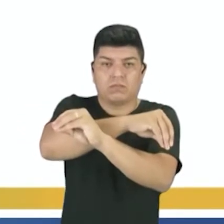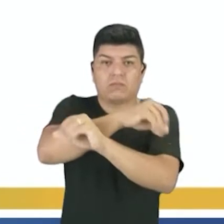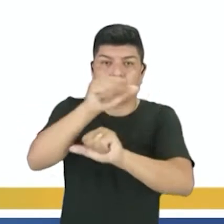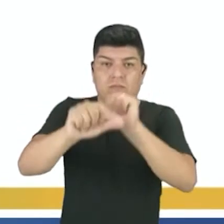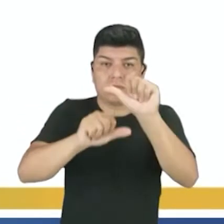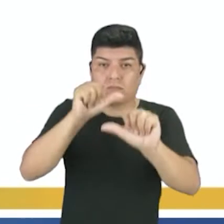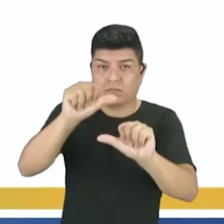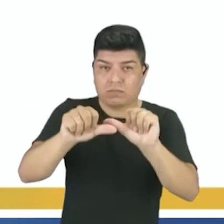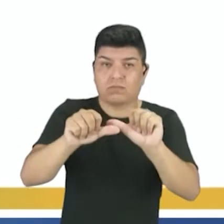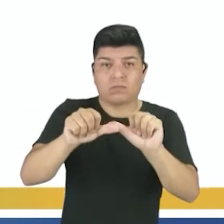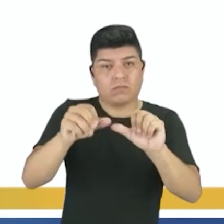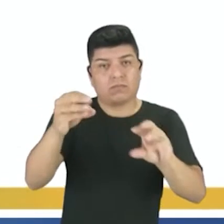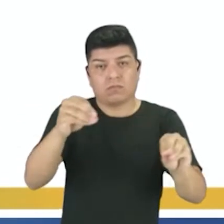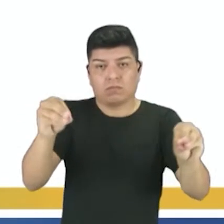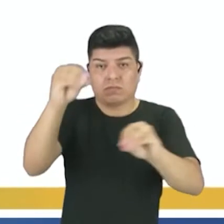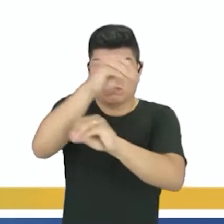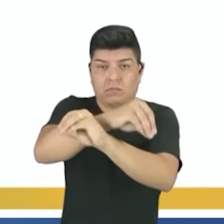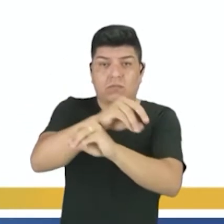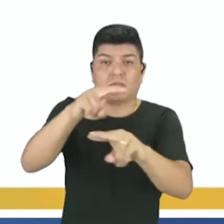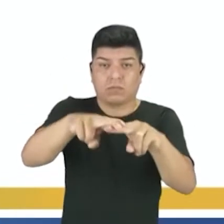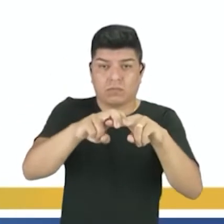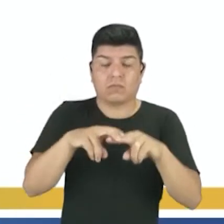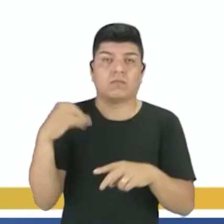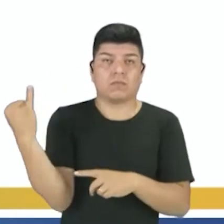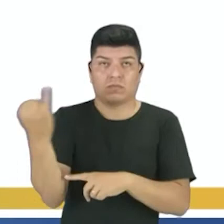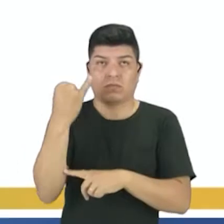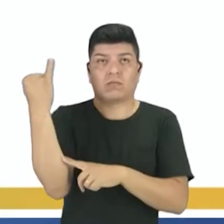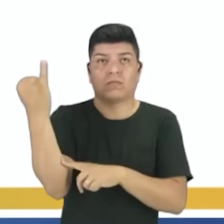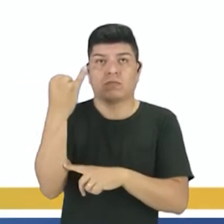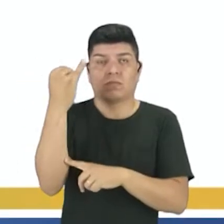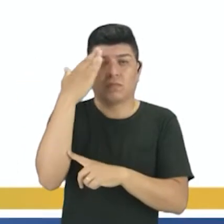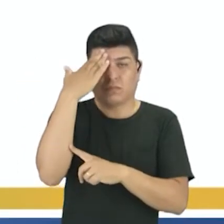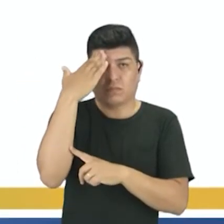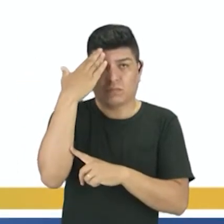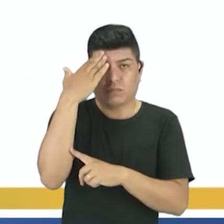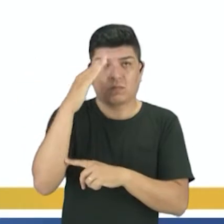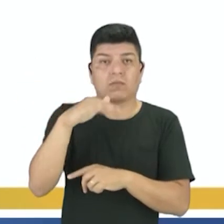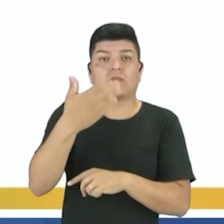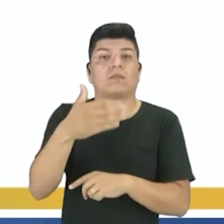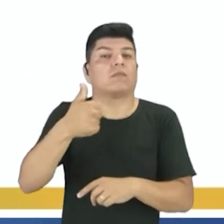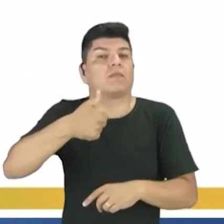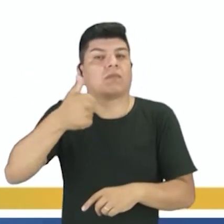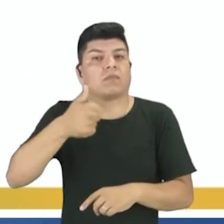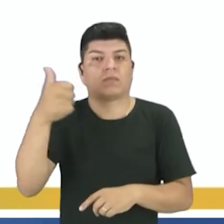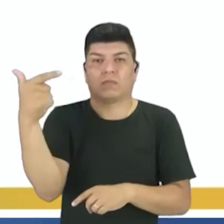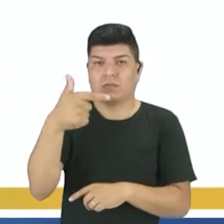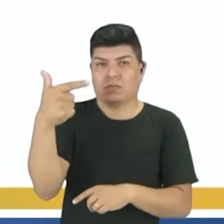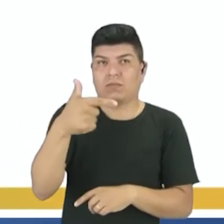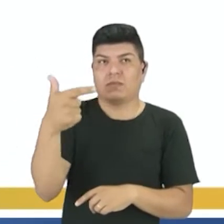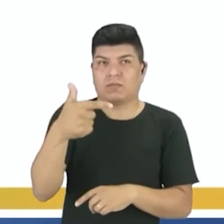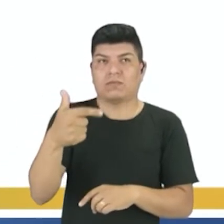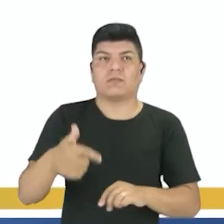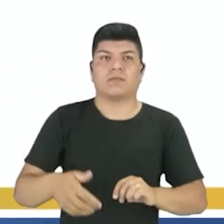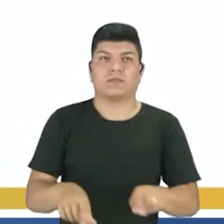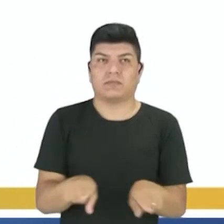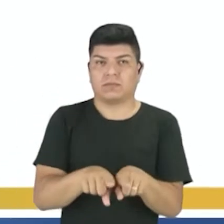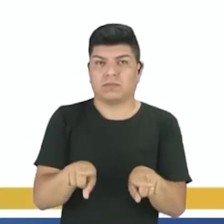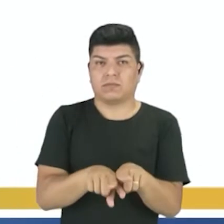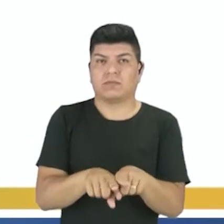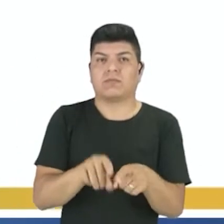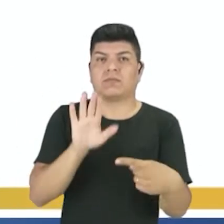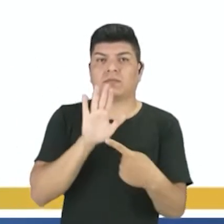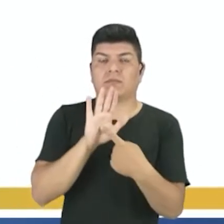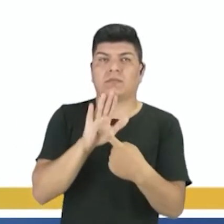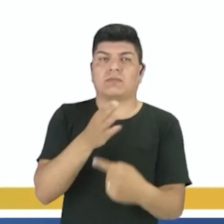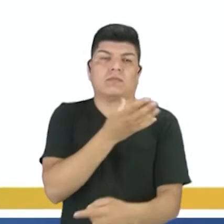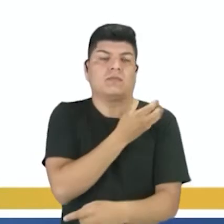inverte a localização desse ponto. Por isso que é importante, né, que você saiba quem é o primeiro e quem é o segundo elemento. Então aqui a